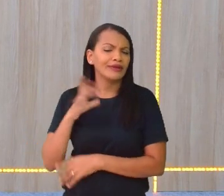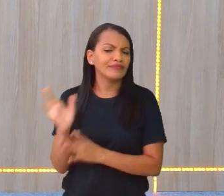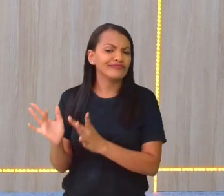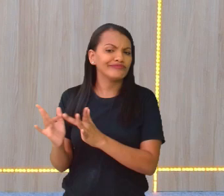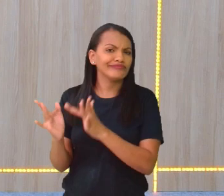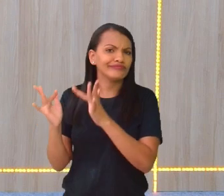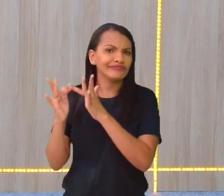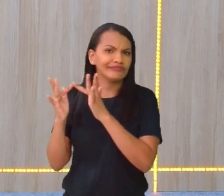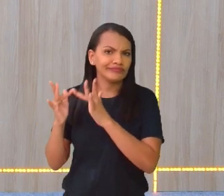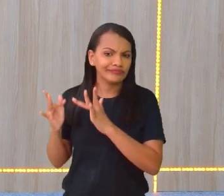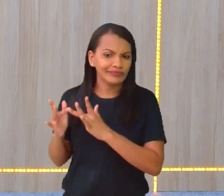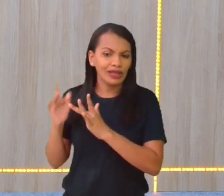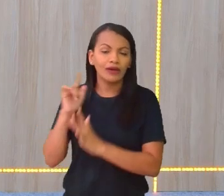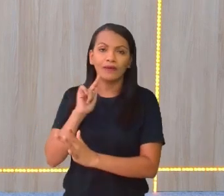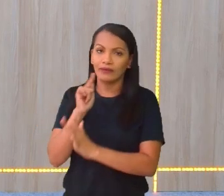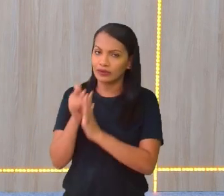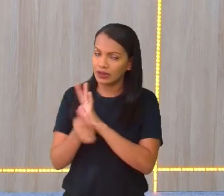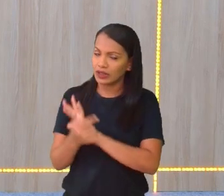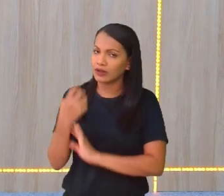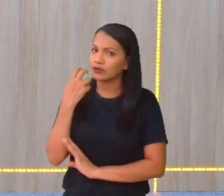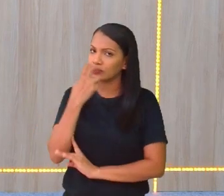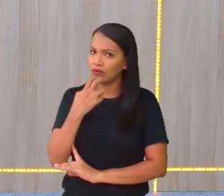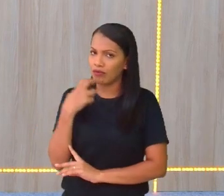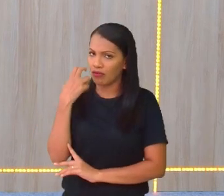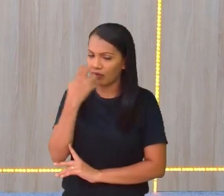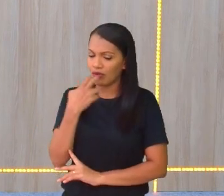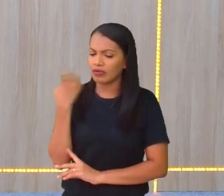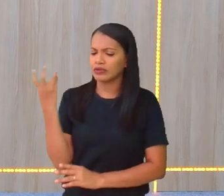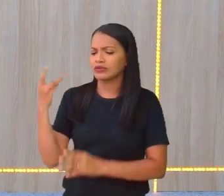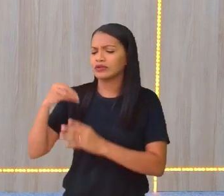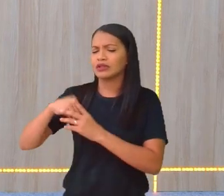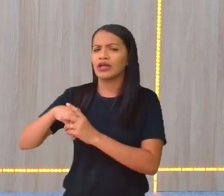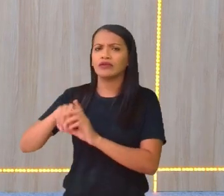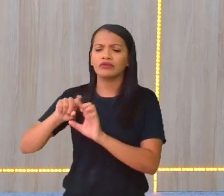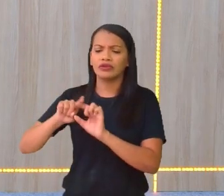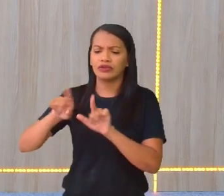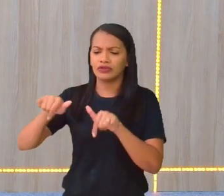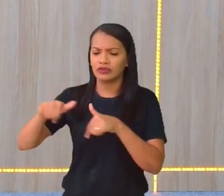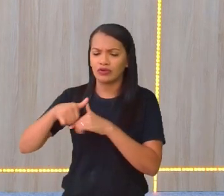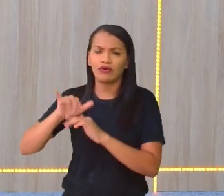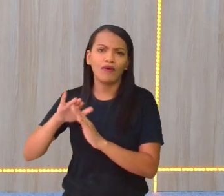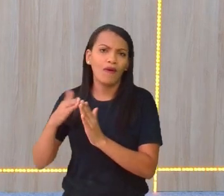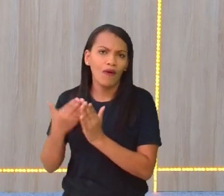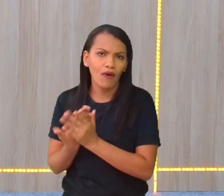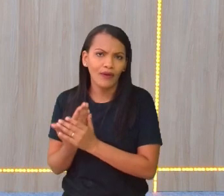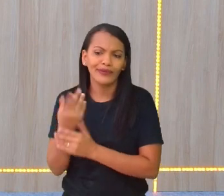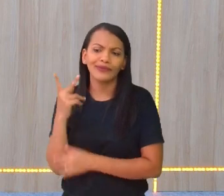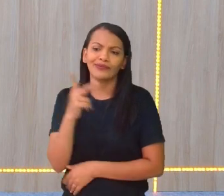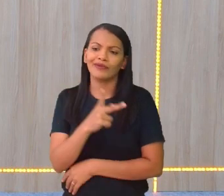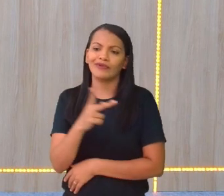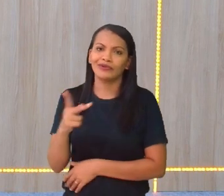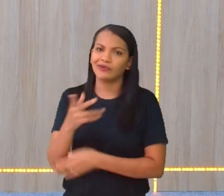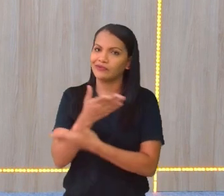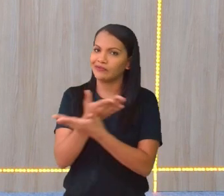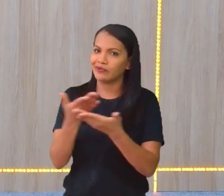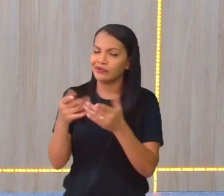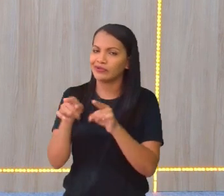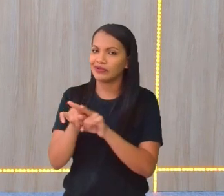contatos com os gêneros orais, não é? Na sala de aula, com os professores de vocês